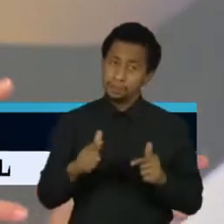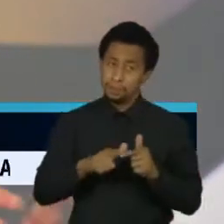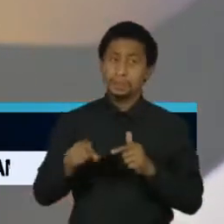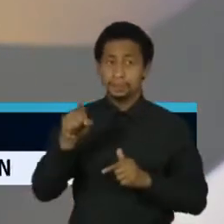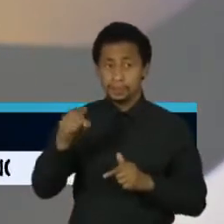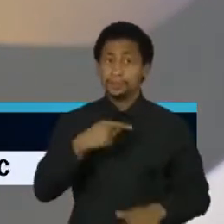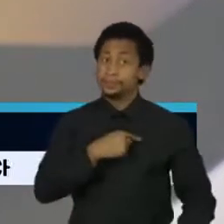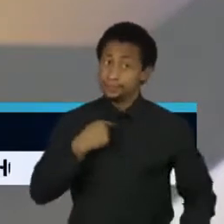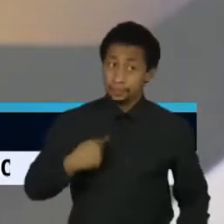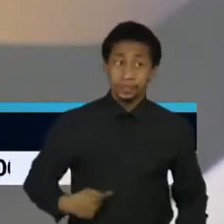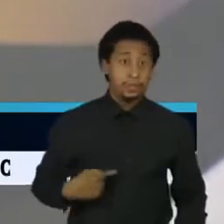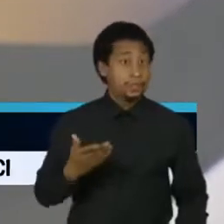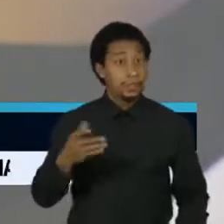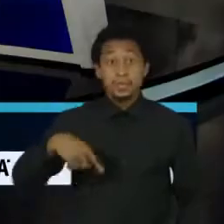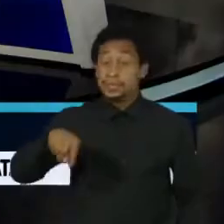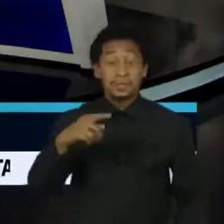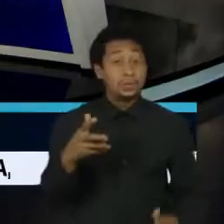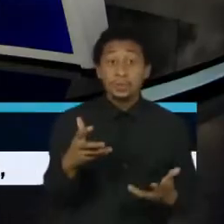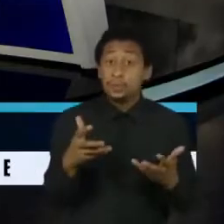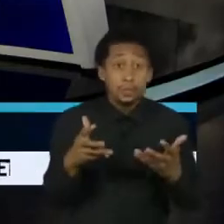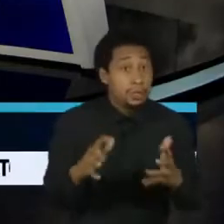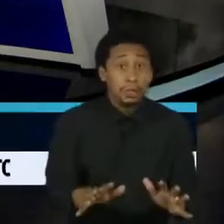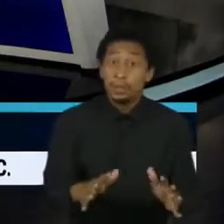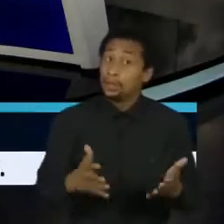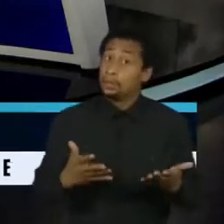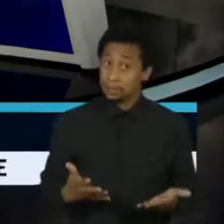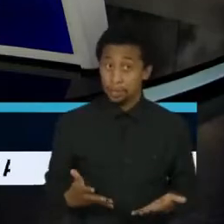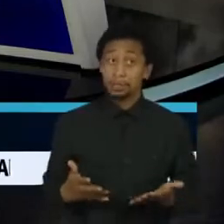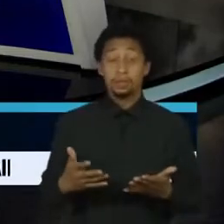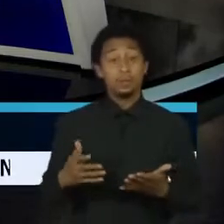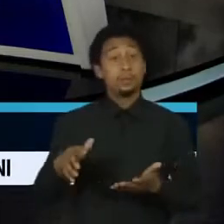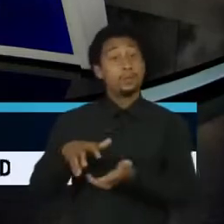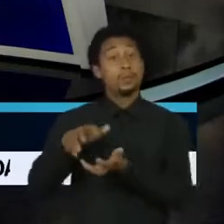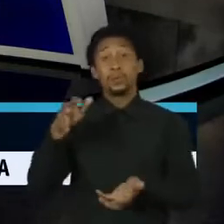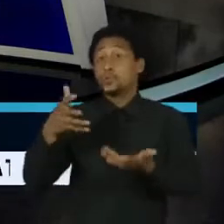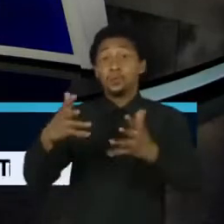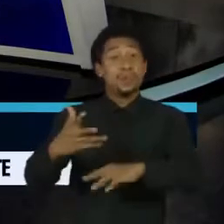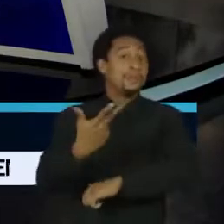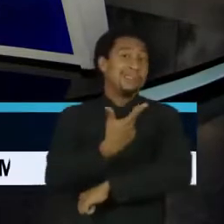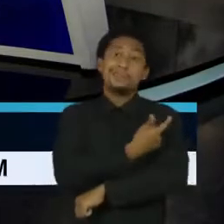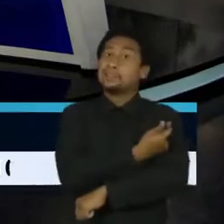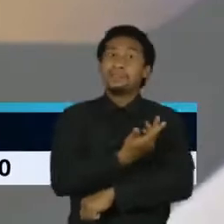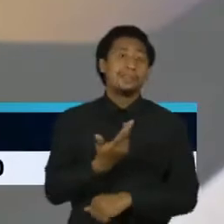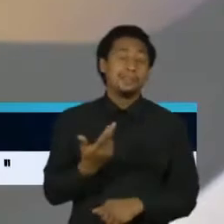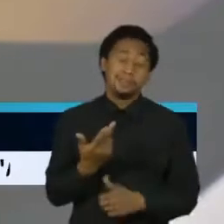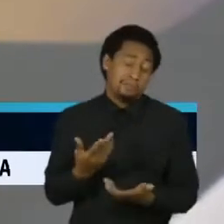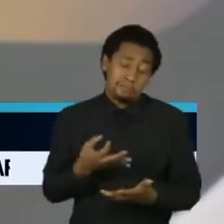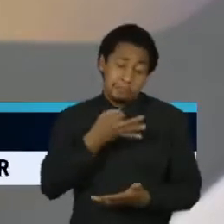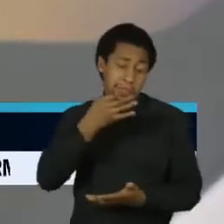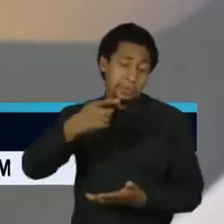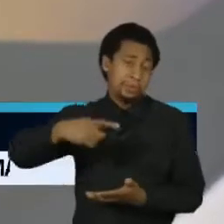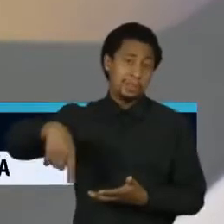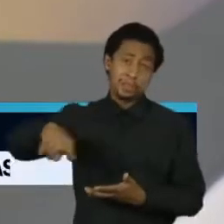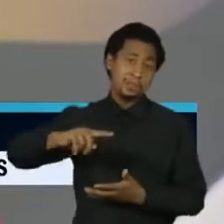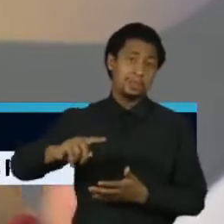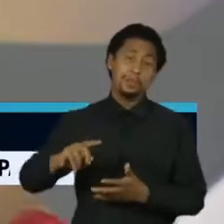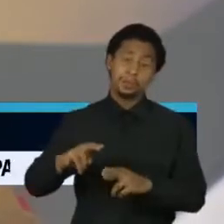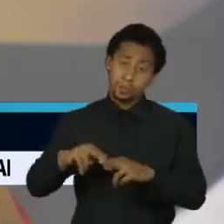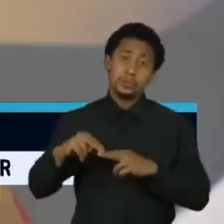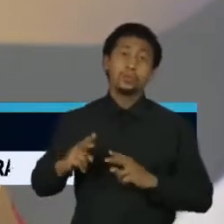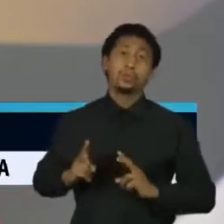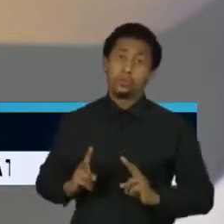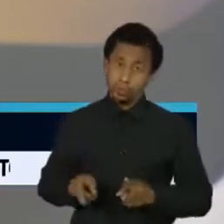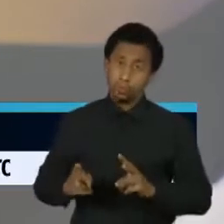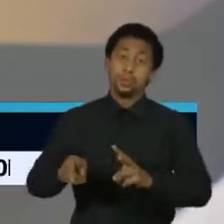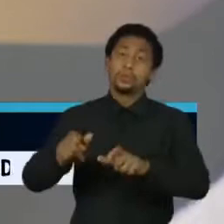na China é muito baixo, por várias questões. Então, com isso, eles vão continuar tendo uma população